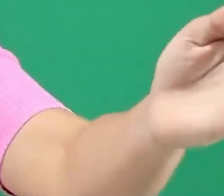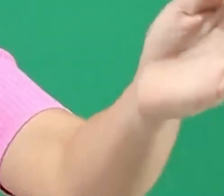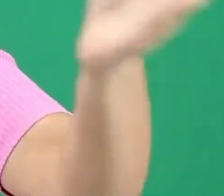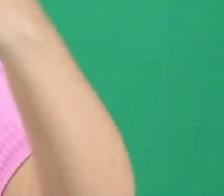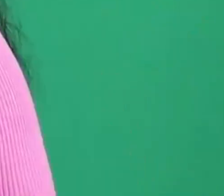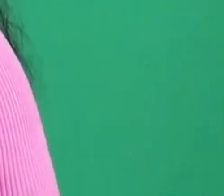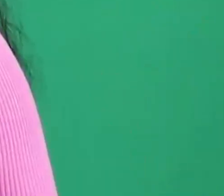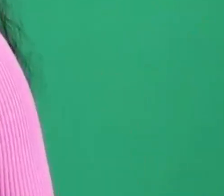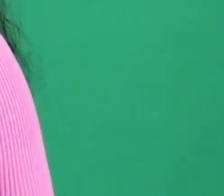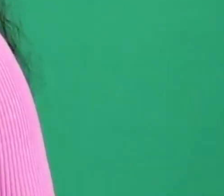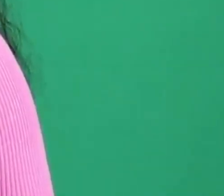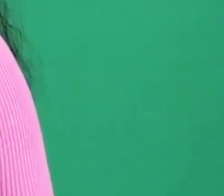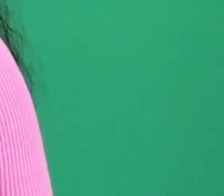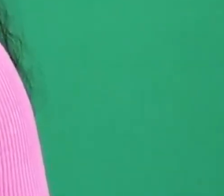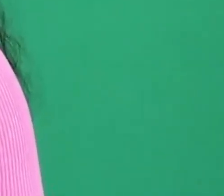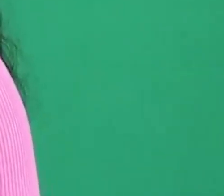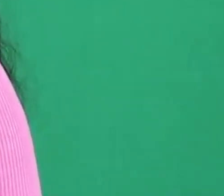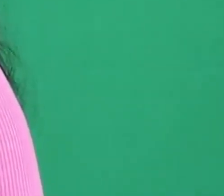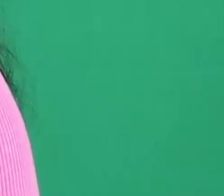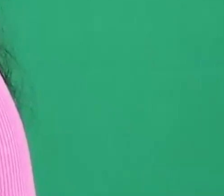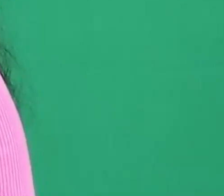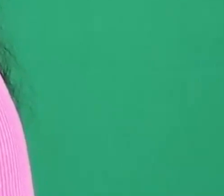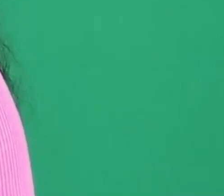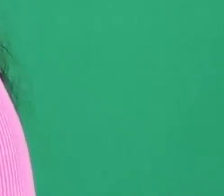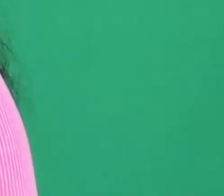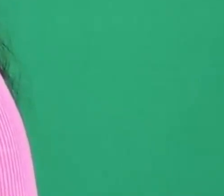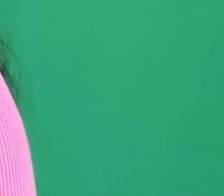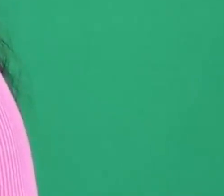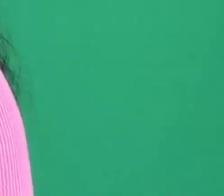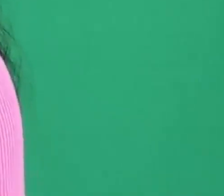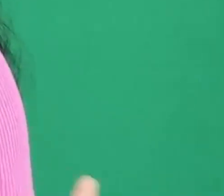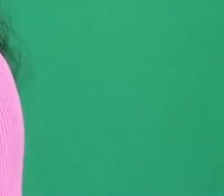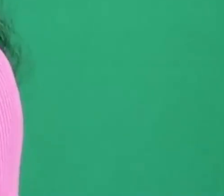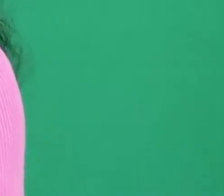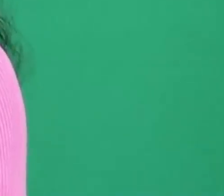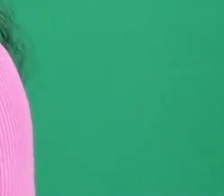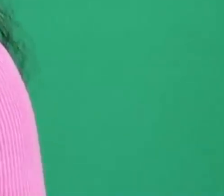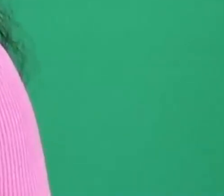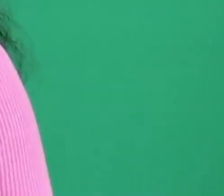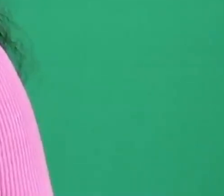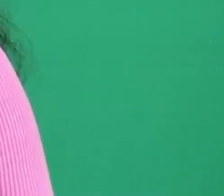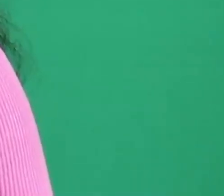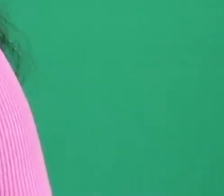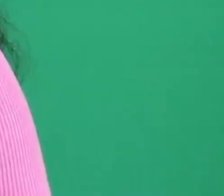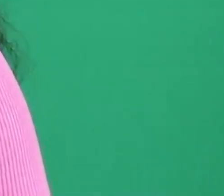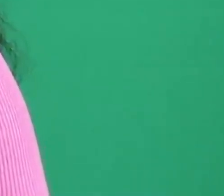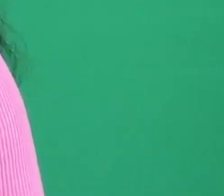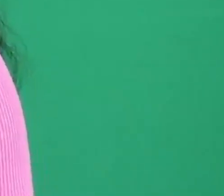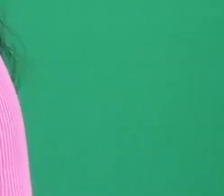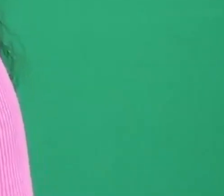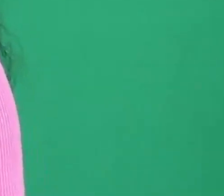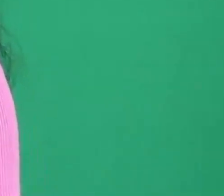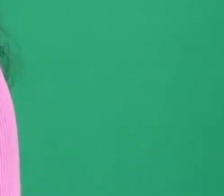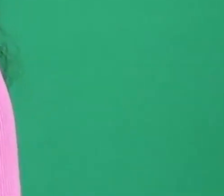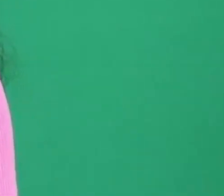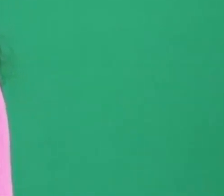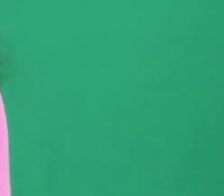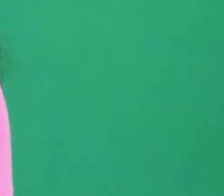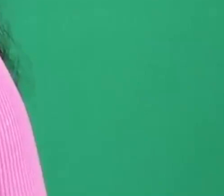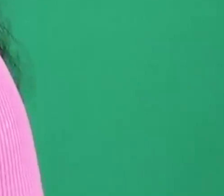Meu Deus! 3, 2, 1. E aí, gostou do nosso tema? Quer